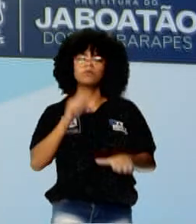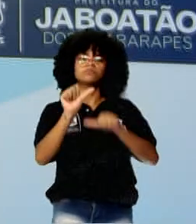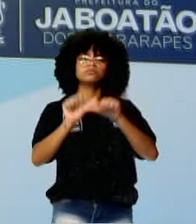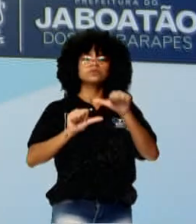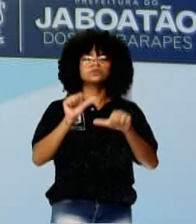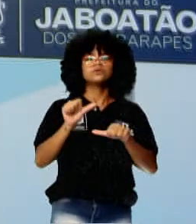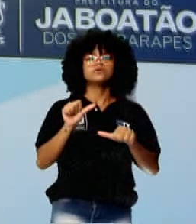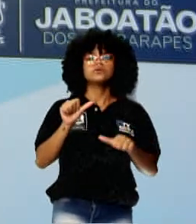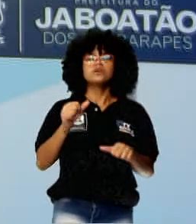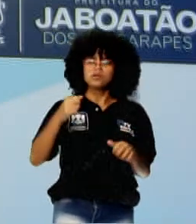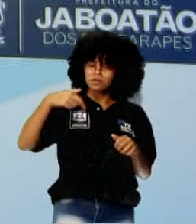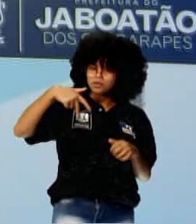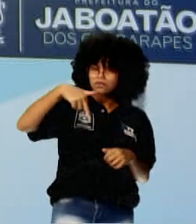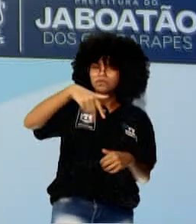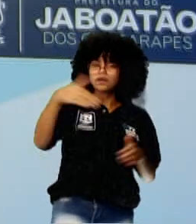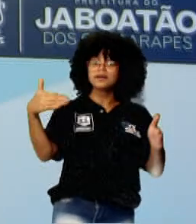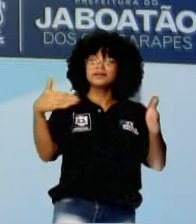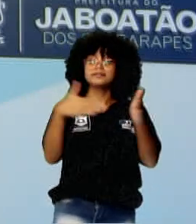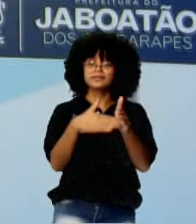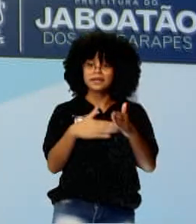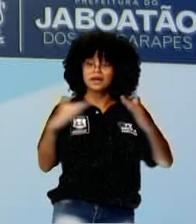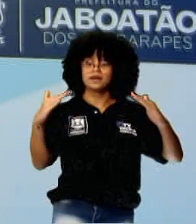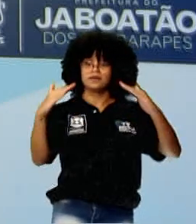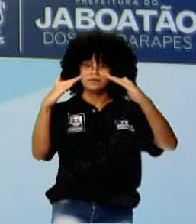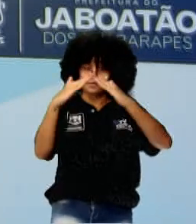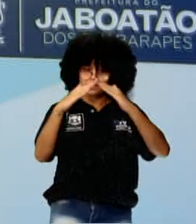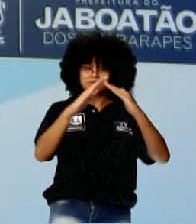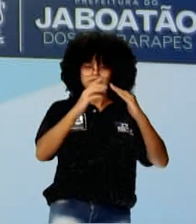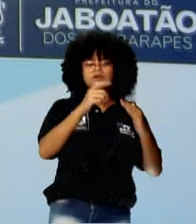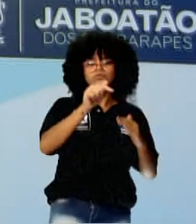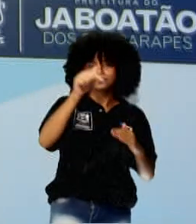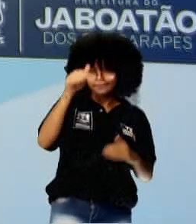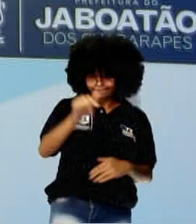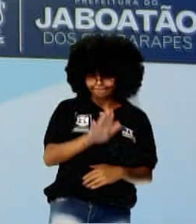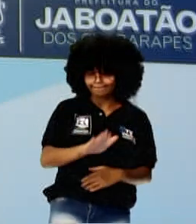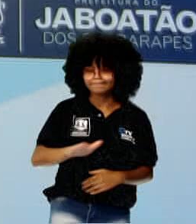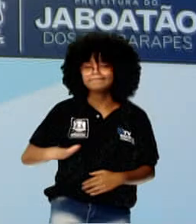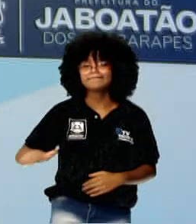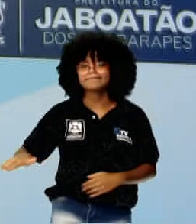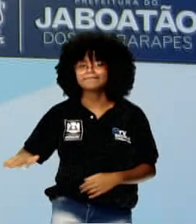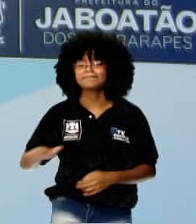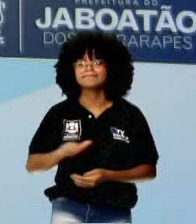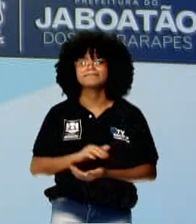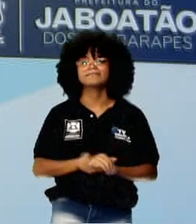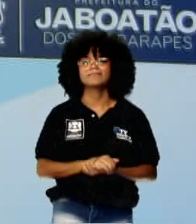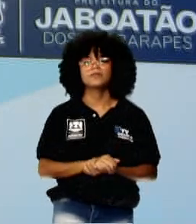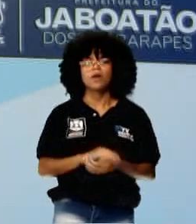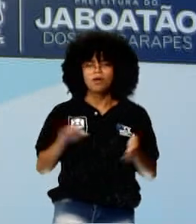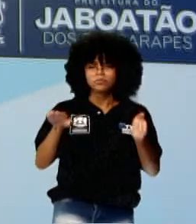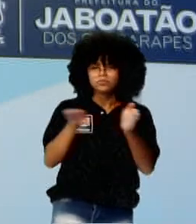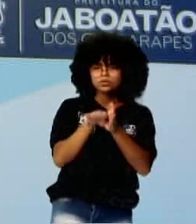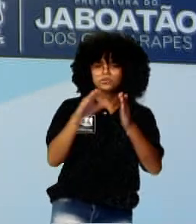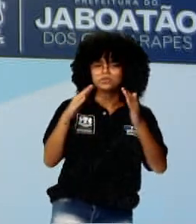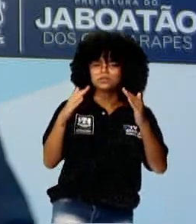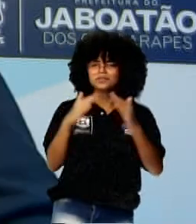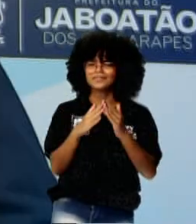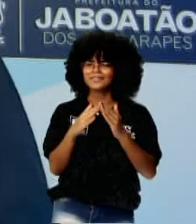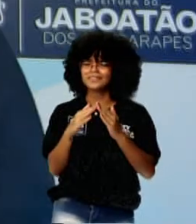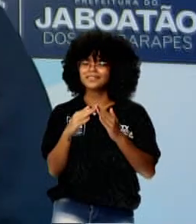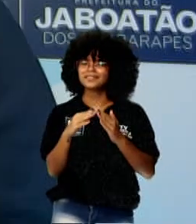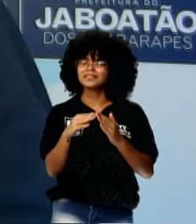e foi até a cabana dos 7 anões, até a casa dos 7 anões. Quando chegou lá, ela